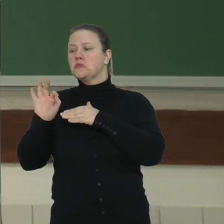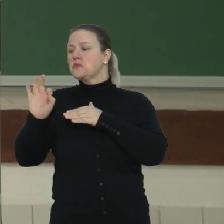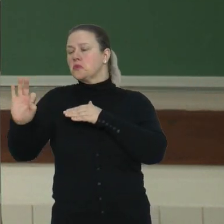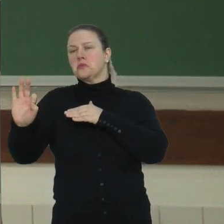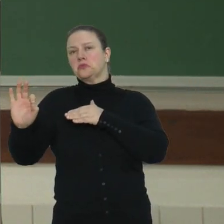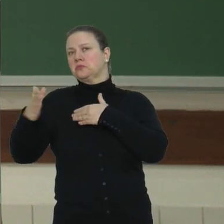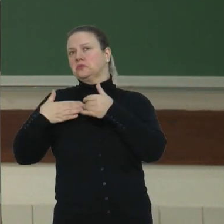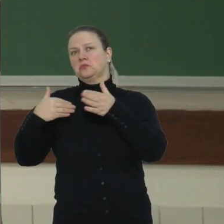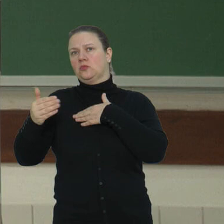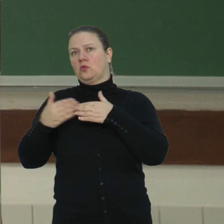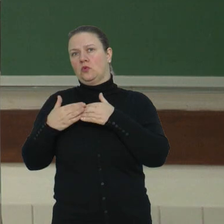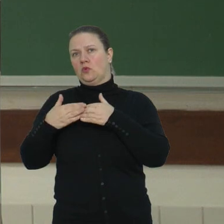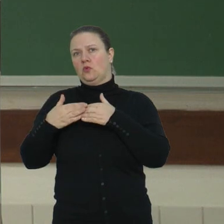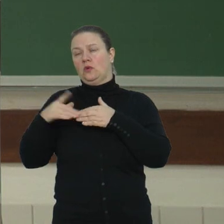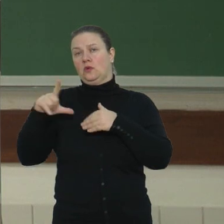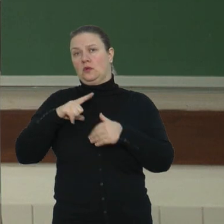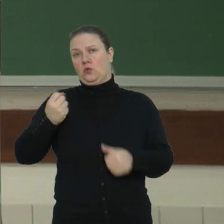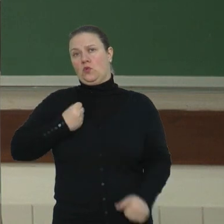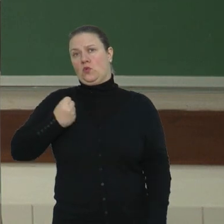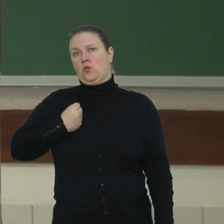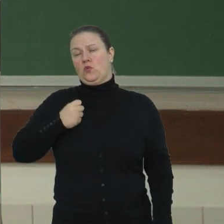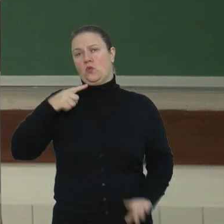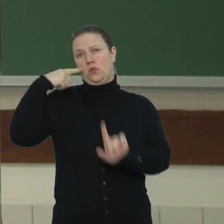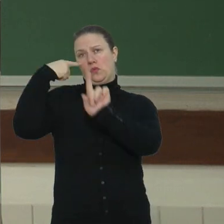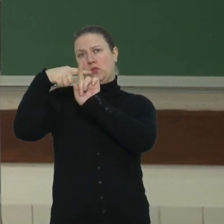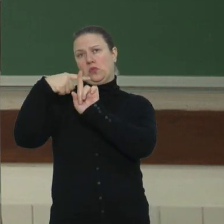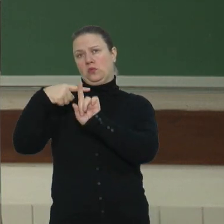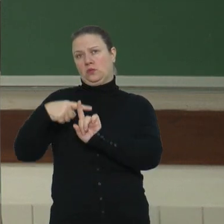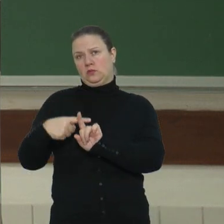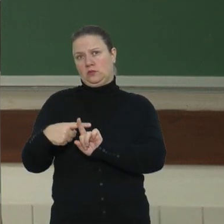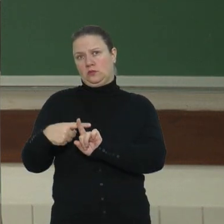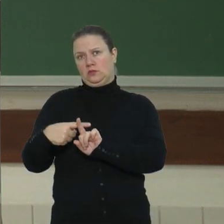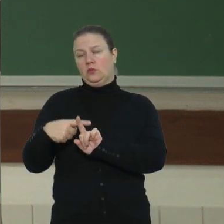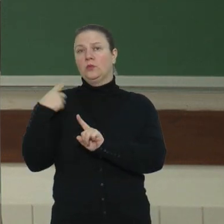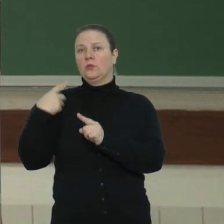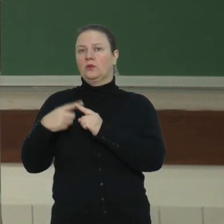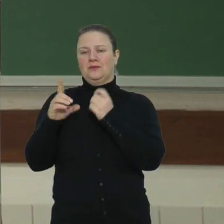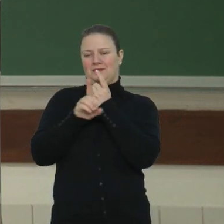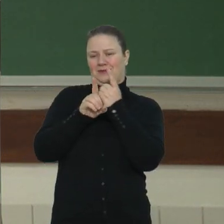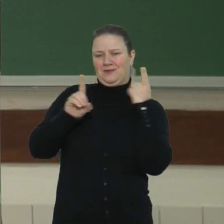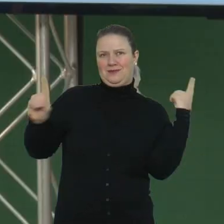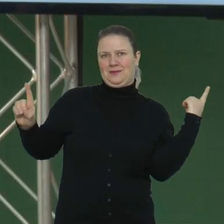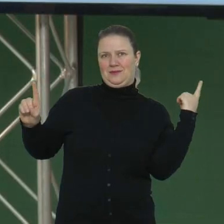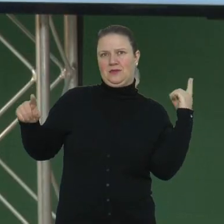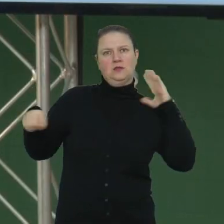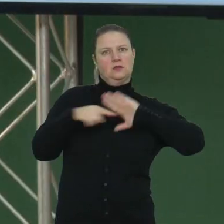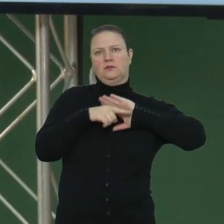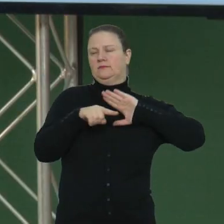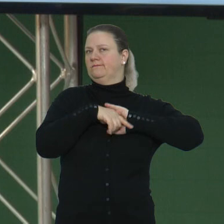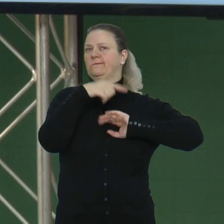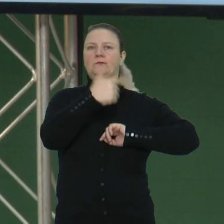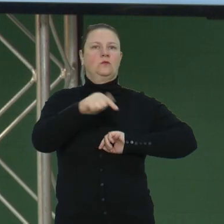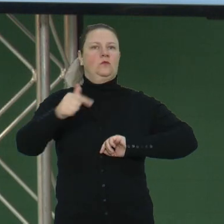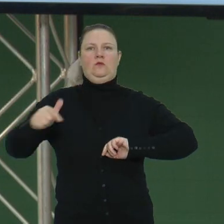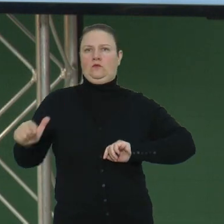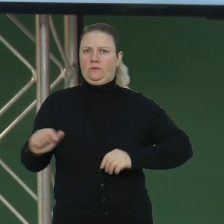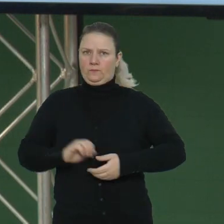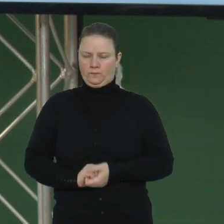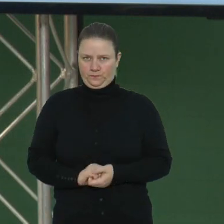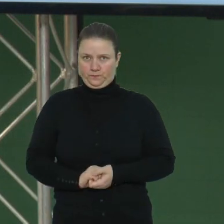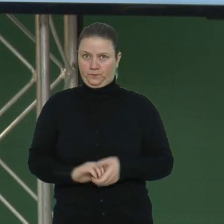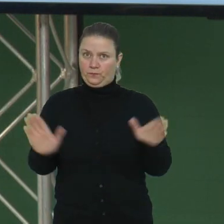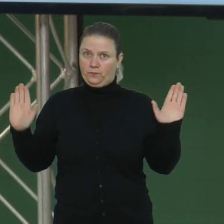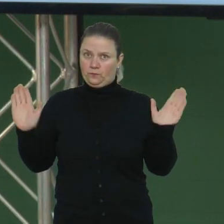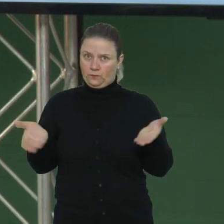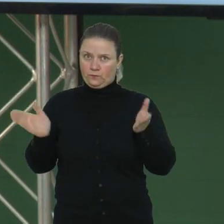valores positivos, porque eu não tenho uma distância o quê? Uma distância negativa. Então, para relembrar aqui um pouquinho, o que a gente trouxe? Que o módulo